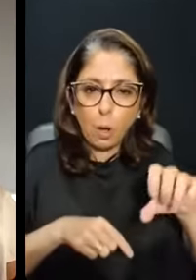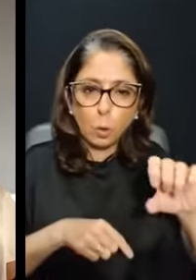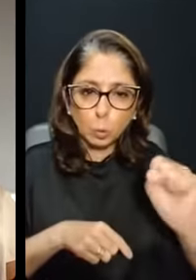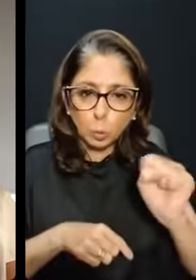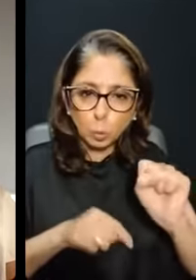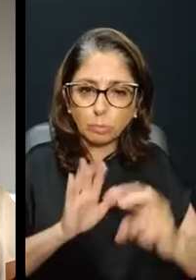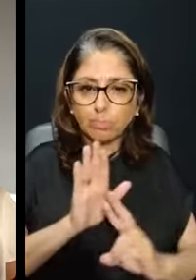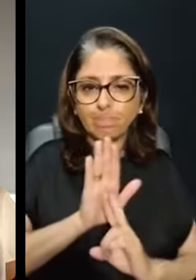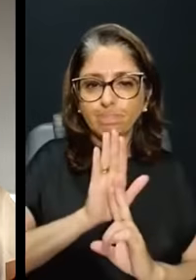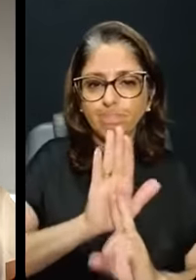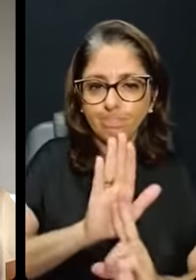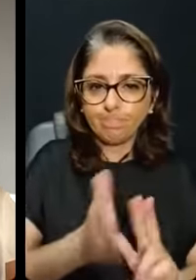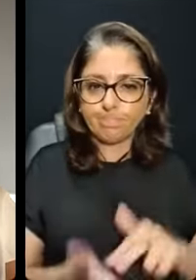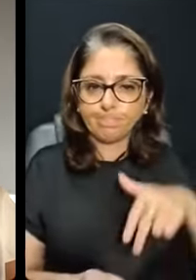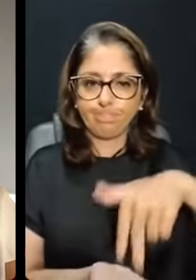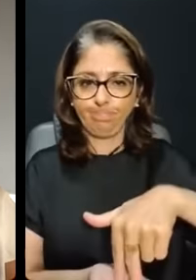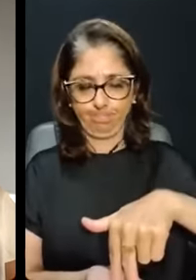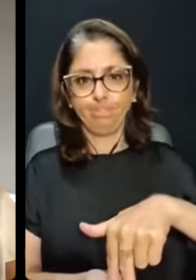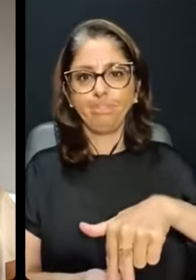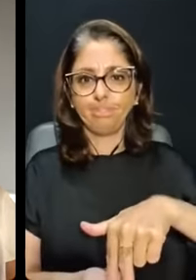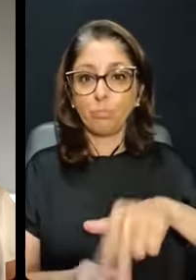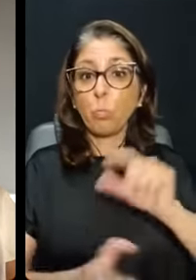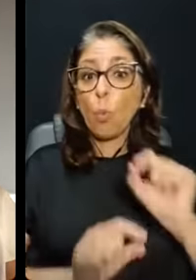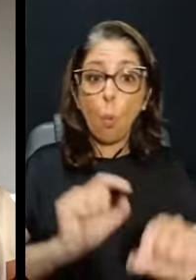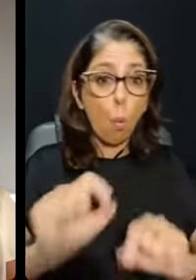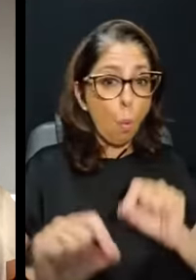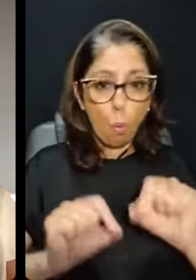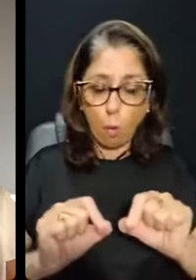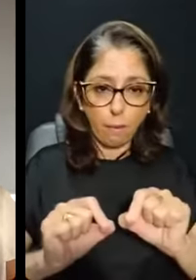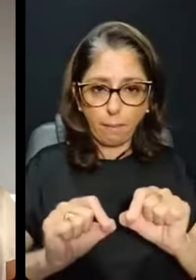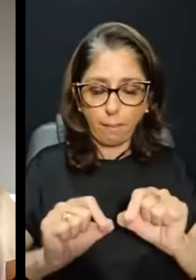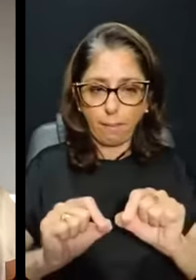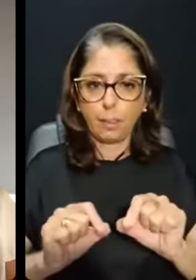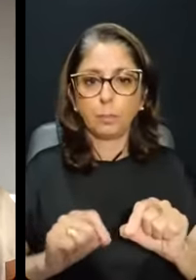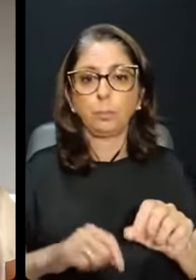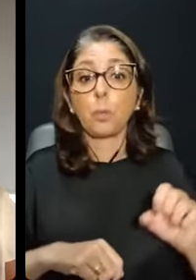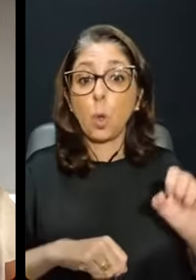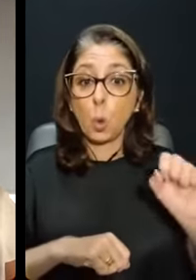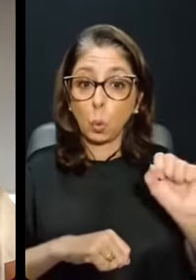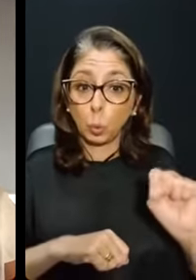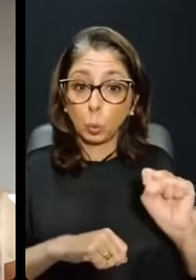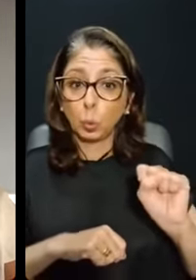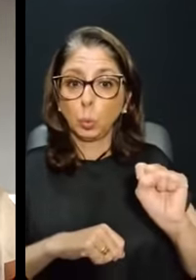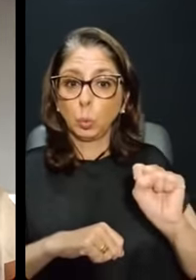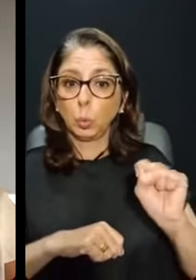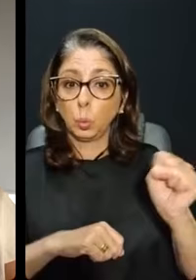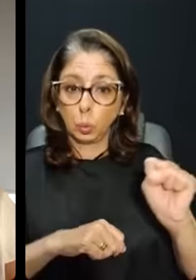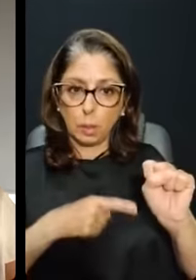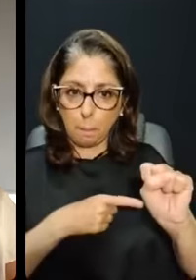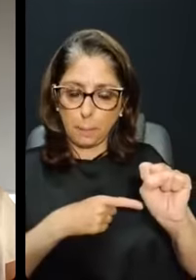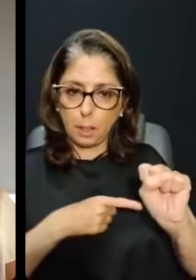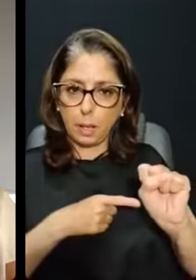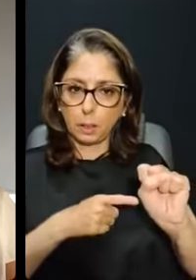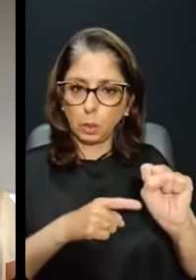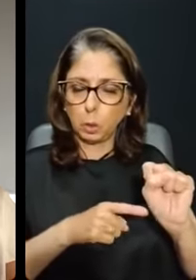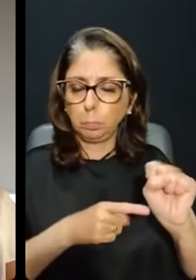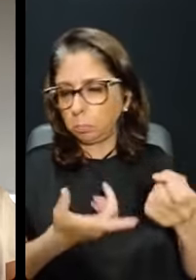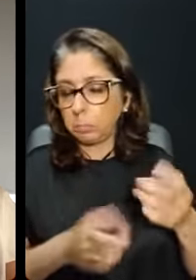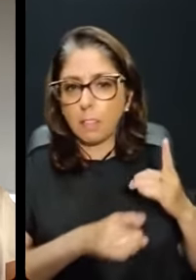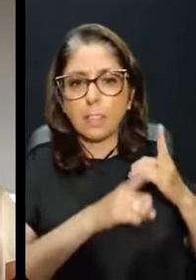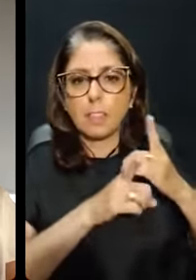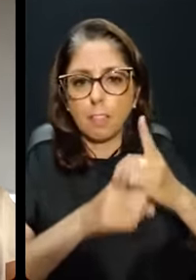pontos importantíssimos da sustentabilidade, que diz respeito à inclusão, é justamente uma das grandes bandeiras. É o trabalho